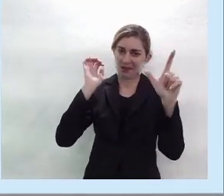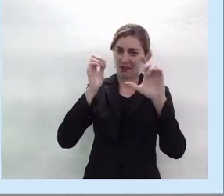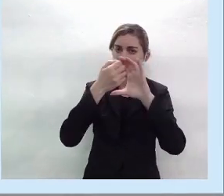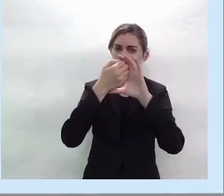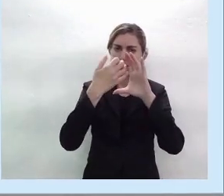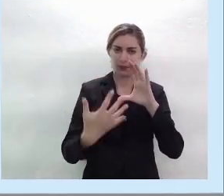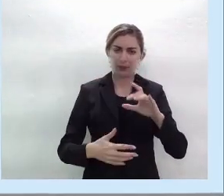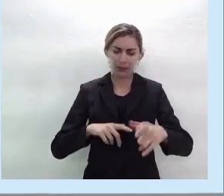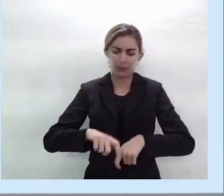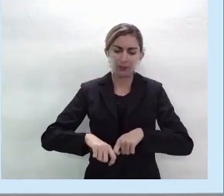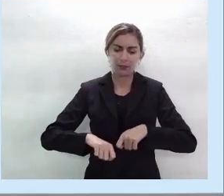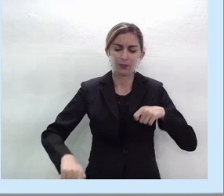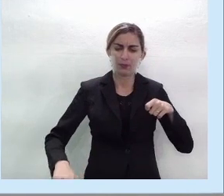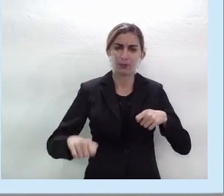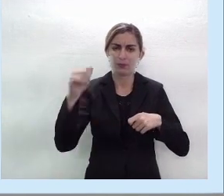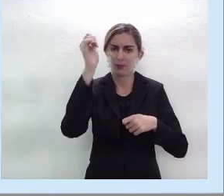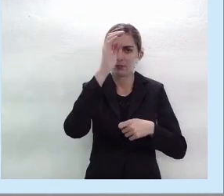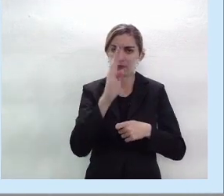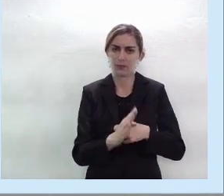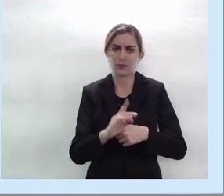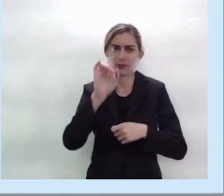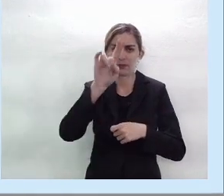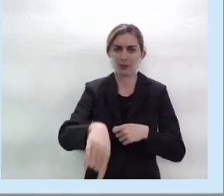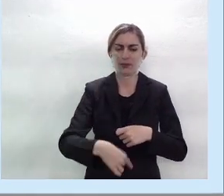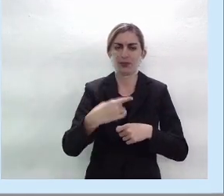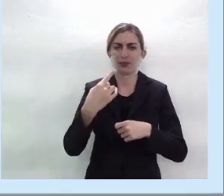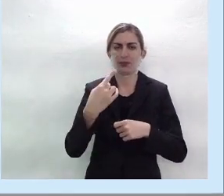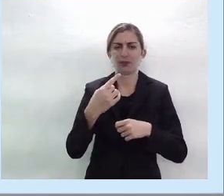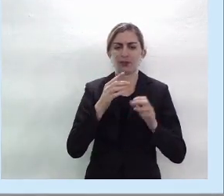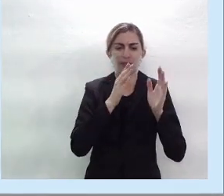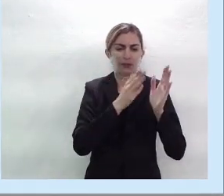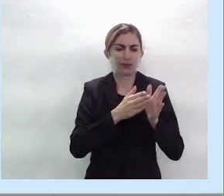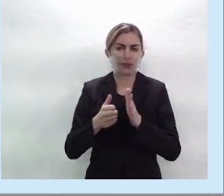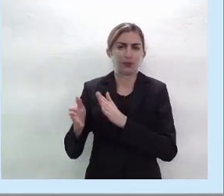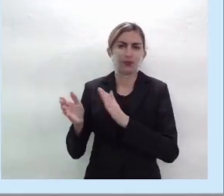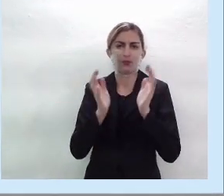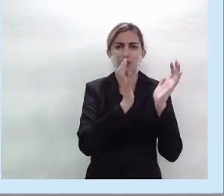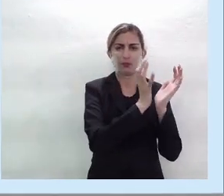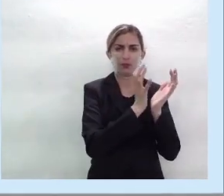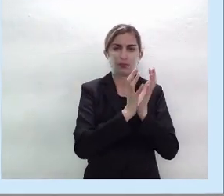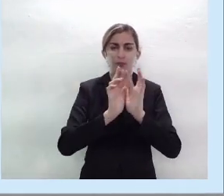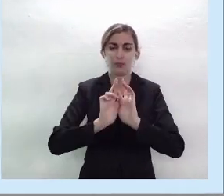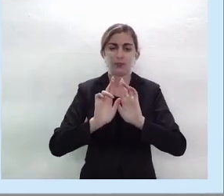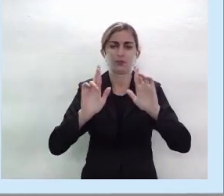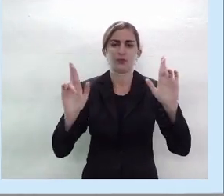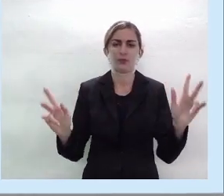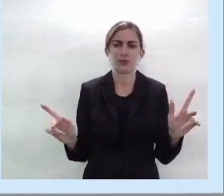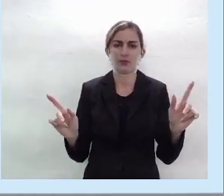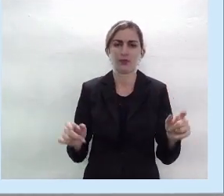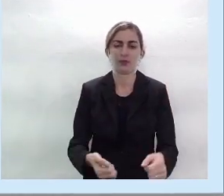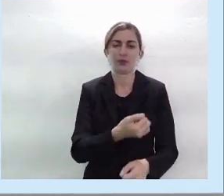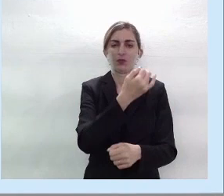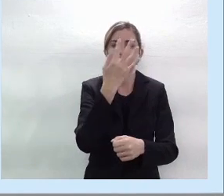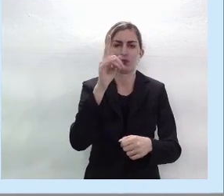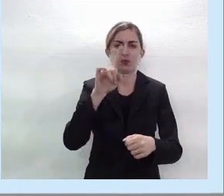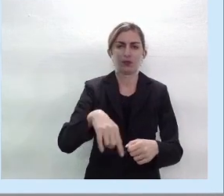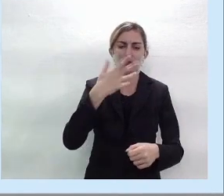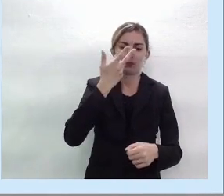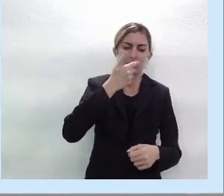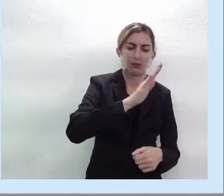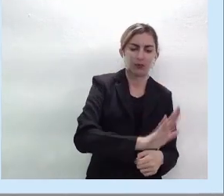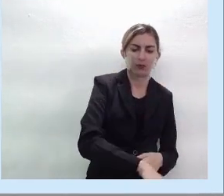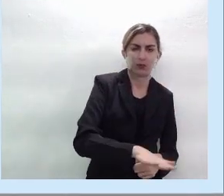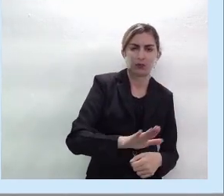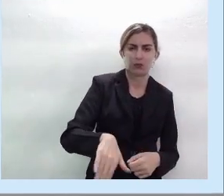Uma outra característica do jiu-jitsu brasileiro é justamente a forma de graduação, que difere quando se